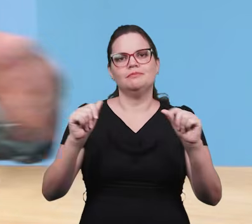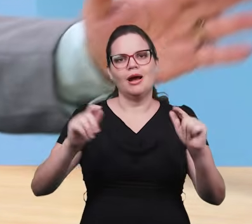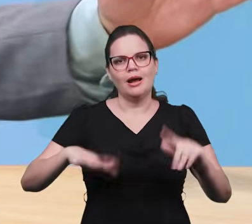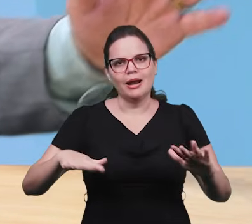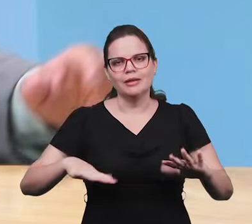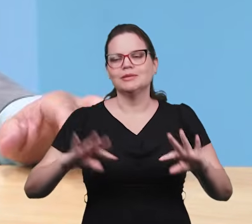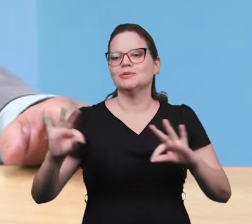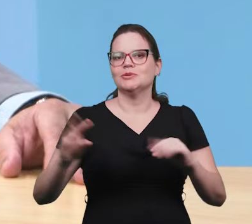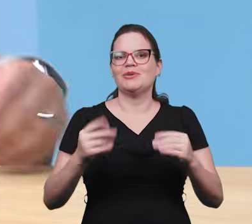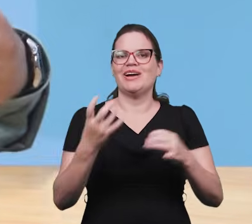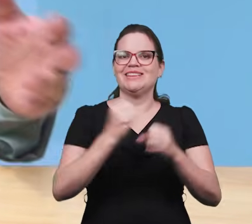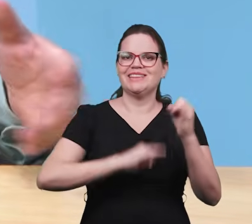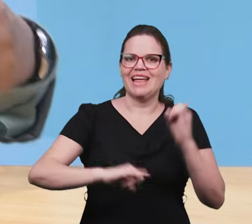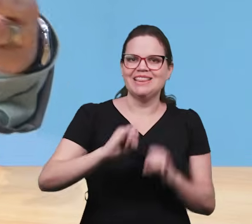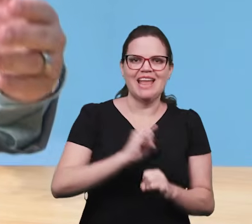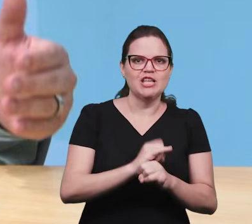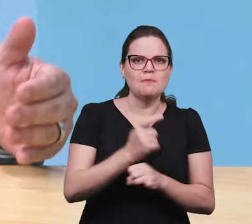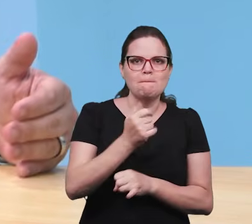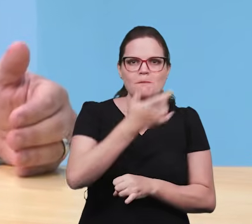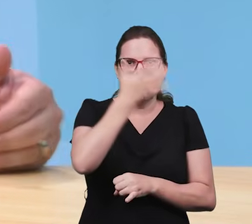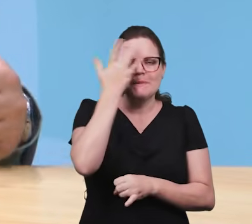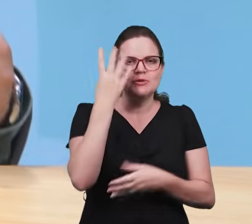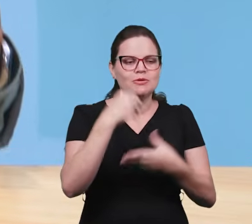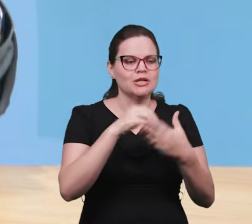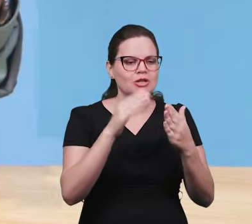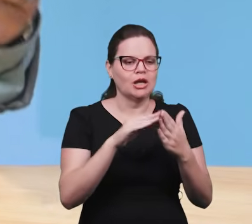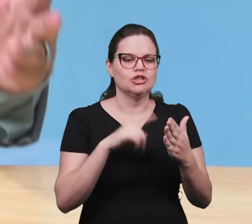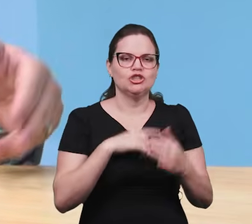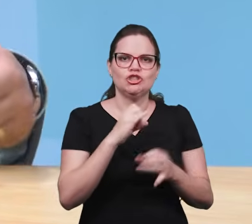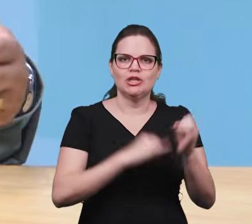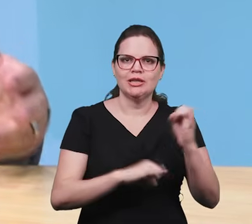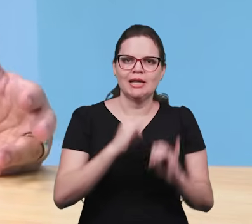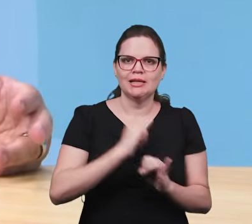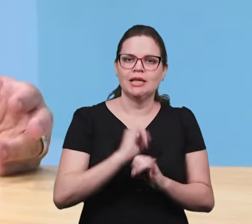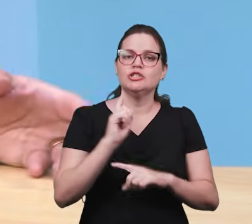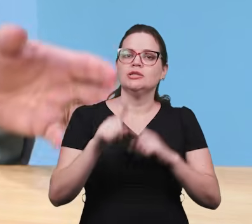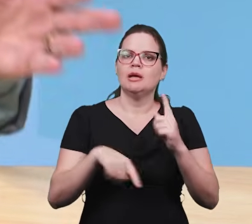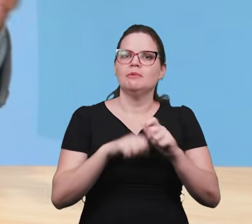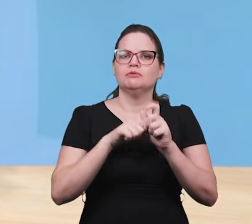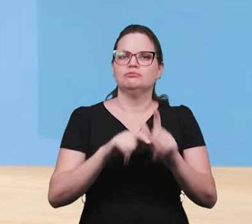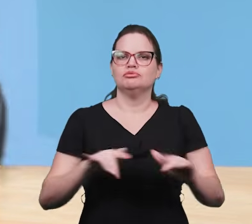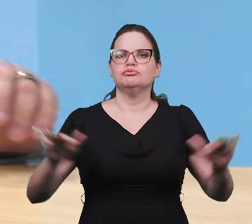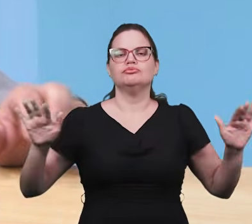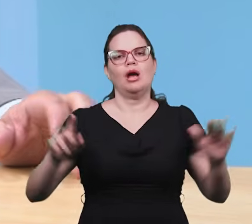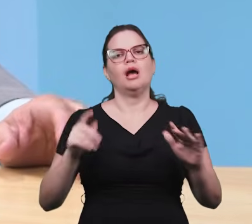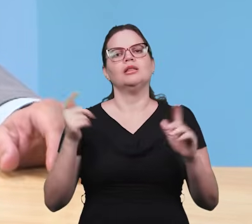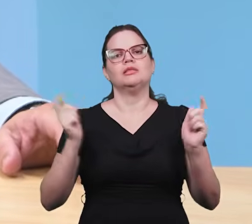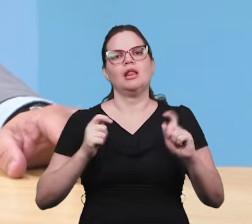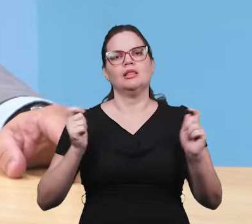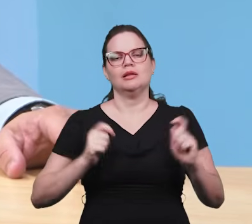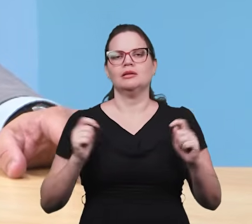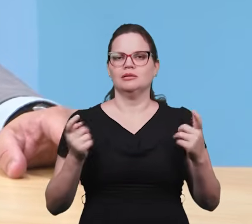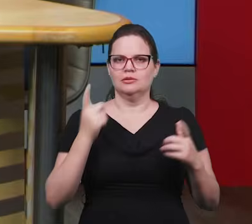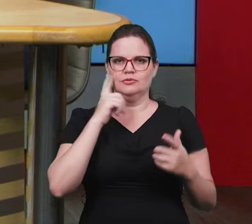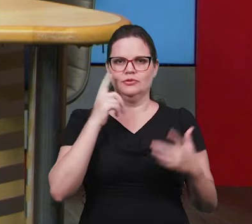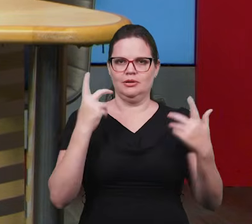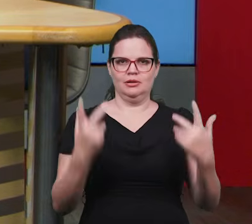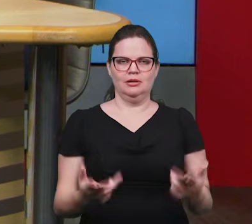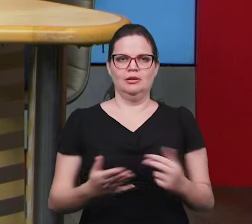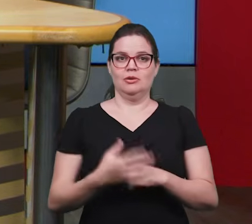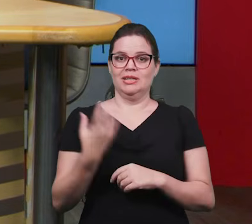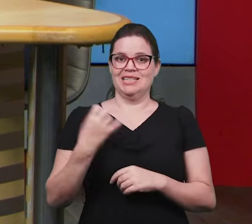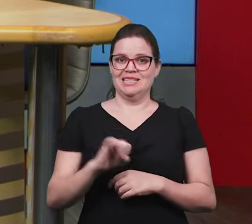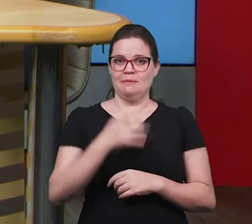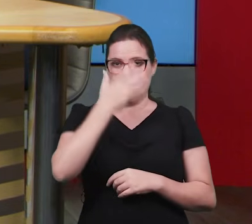depois todo mundo tinha... Depois tablet, celular. Então, à medida que essas tecnologias vão se popularizando, elas vão se tornando mais acessíveis também. E